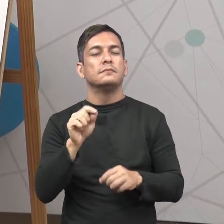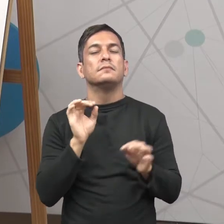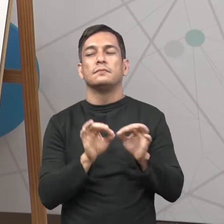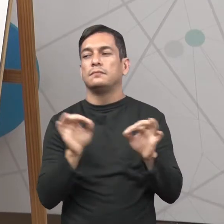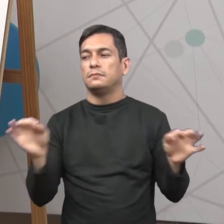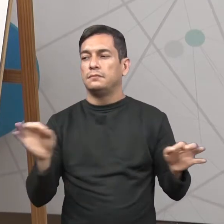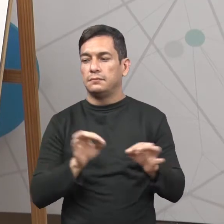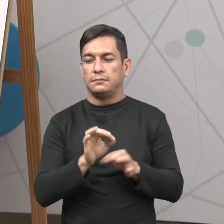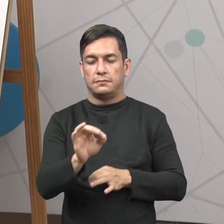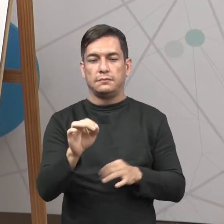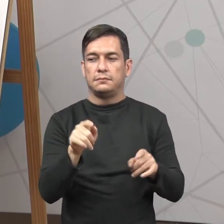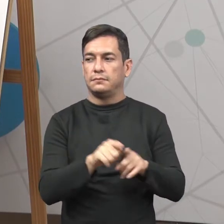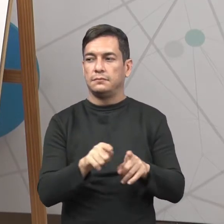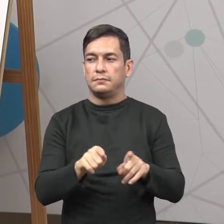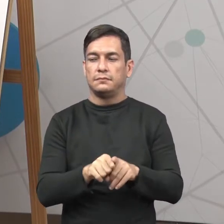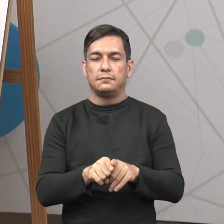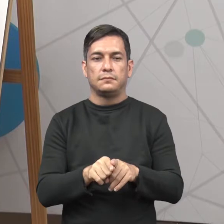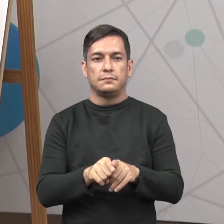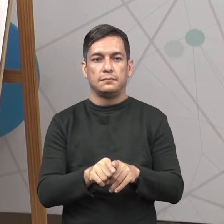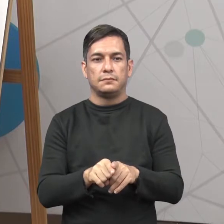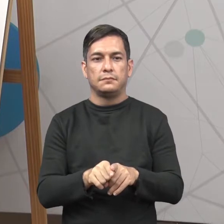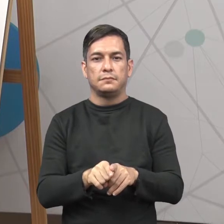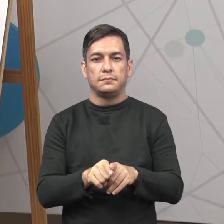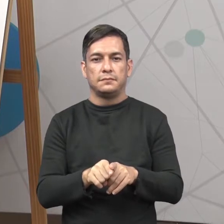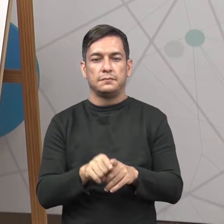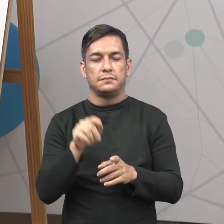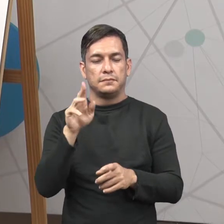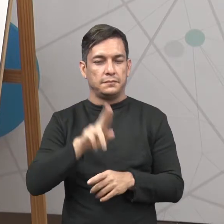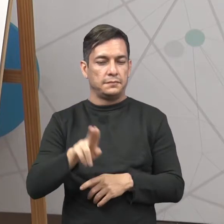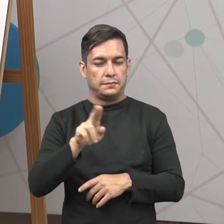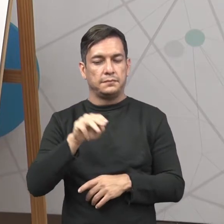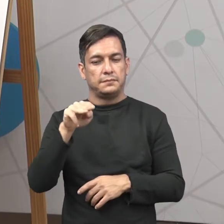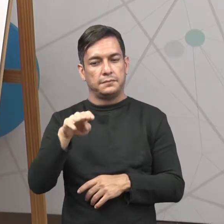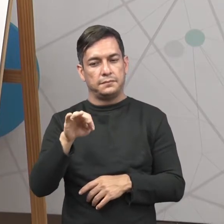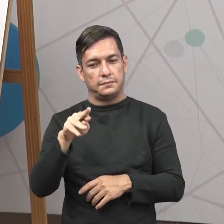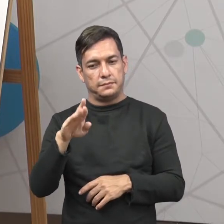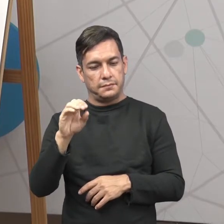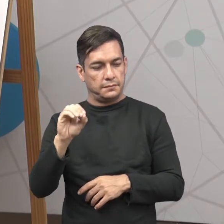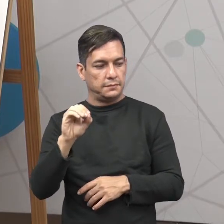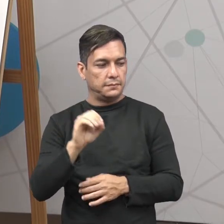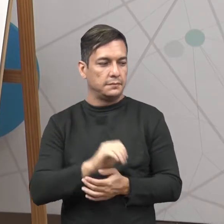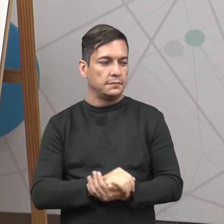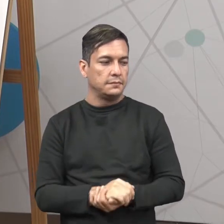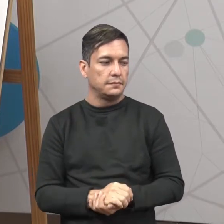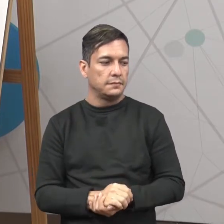medir pela unidade de medida do metro? E